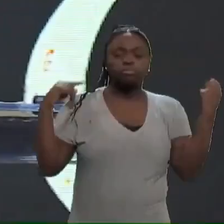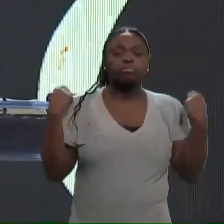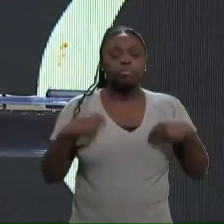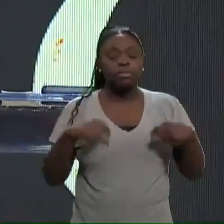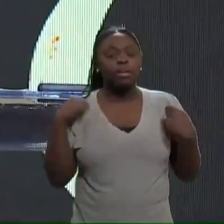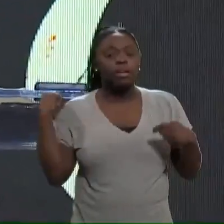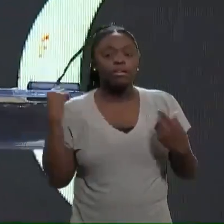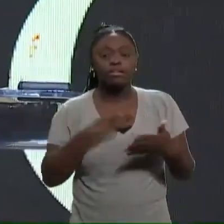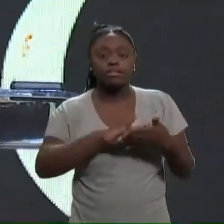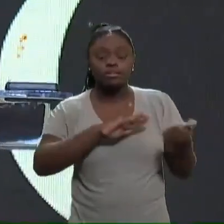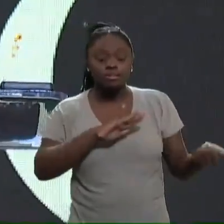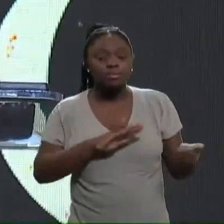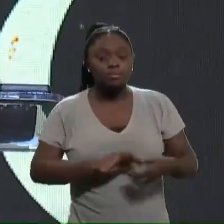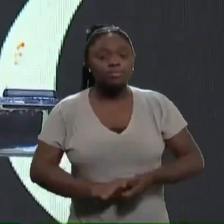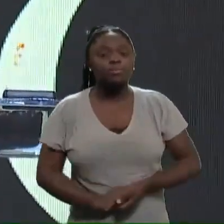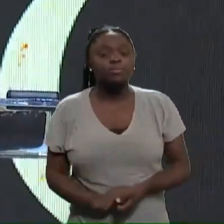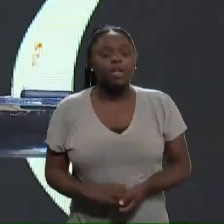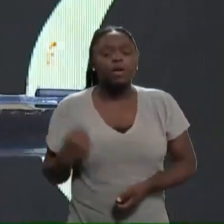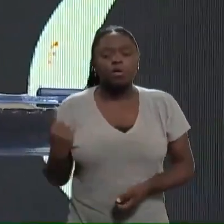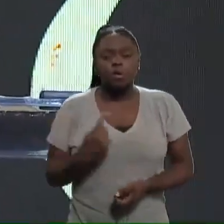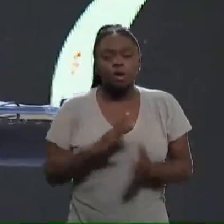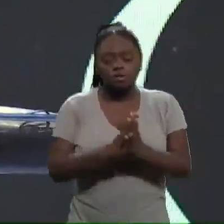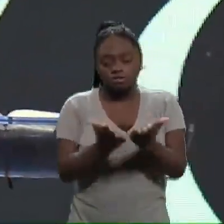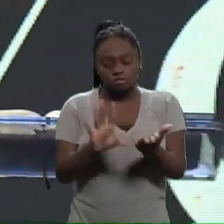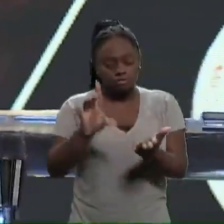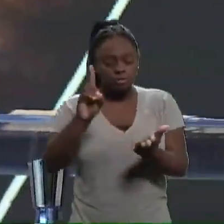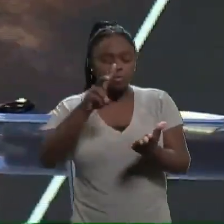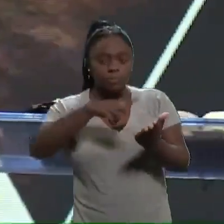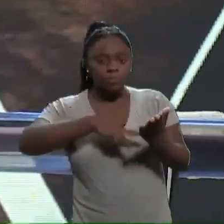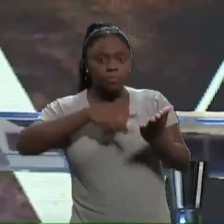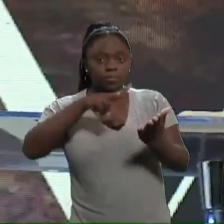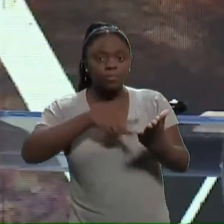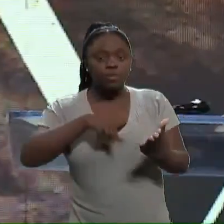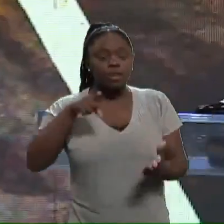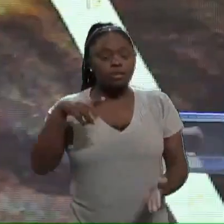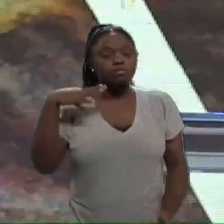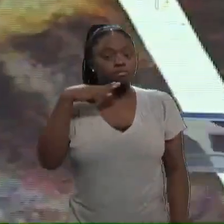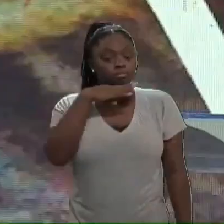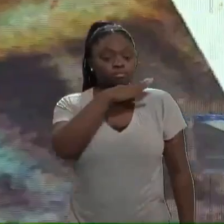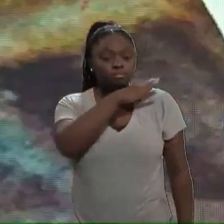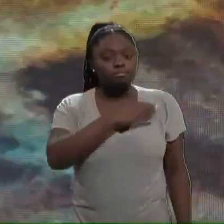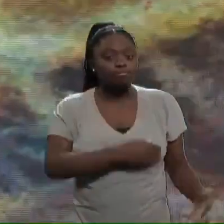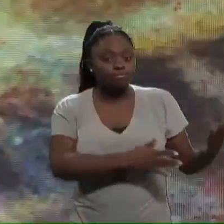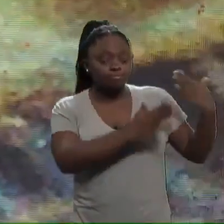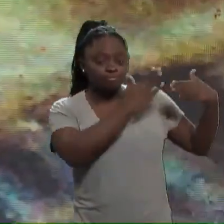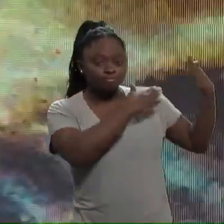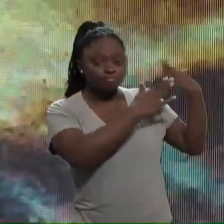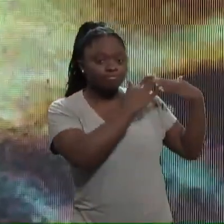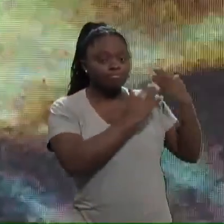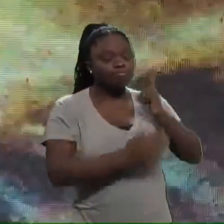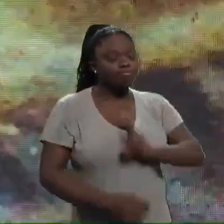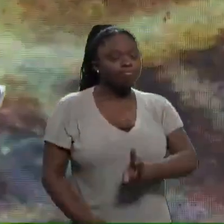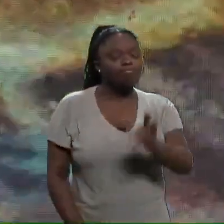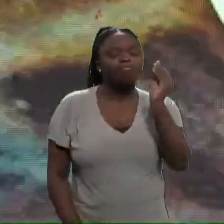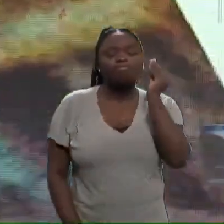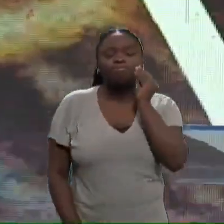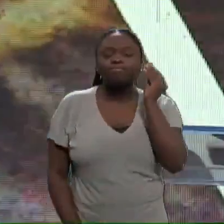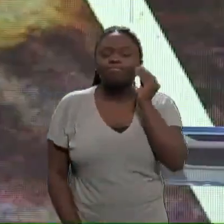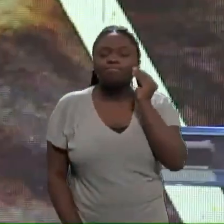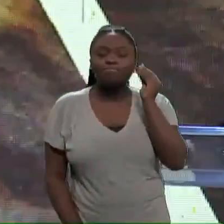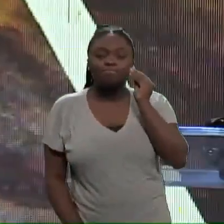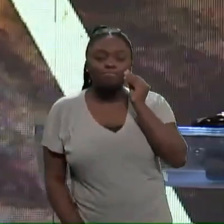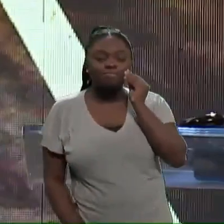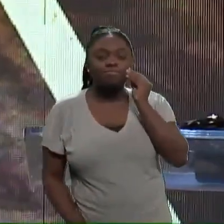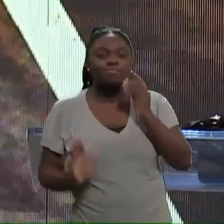é interessante que quando nós olhamos na Bíblia, você vai perceber que o passado, ele sempre vai tentar te colocar como